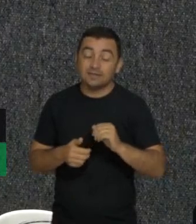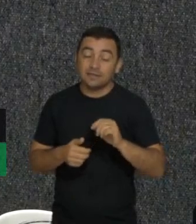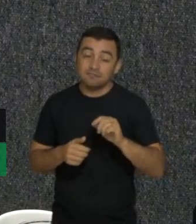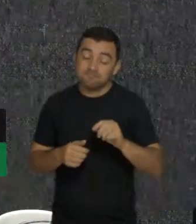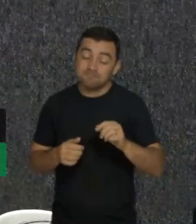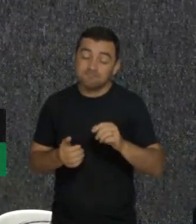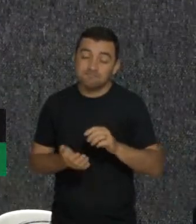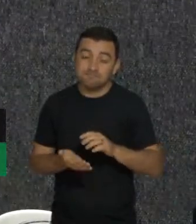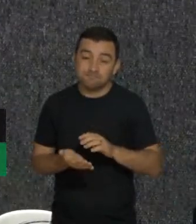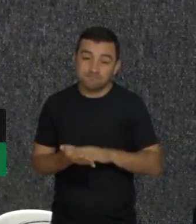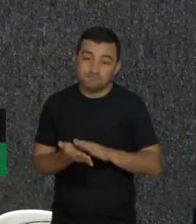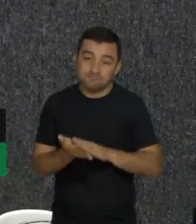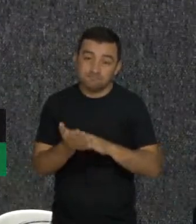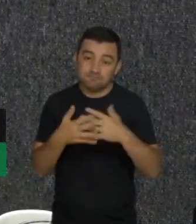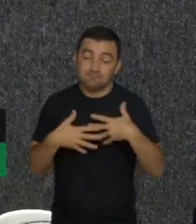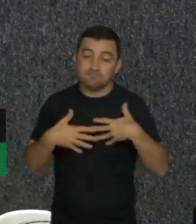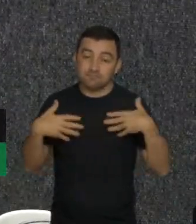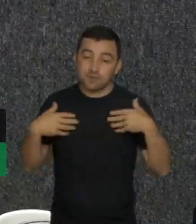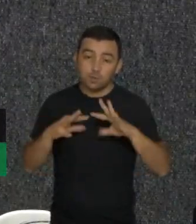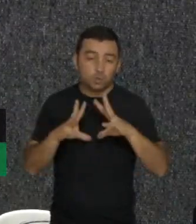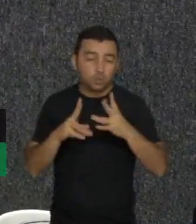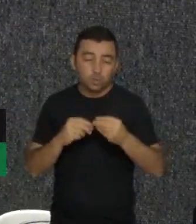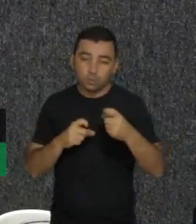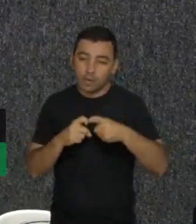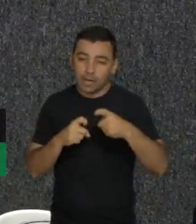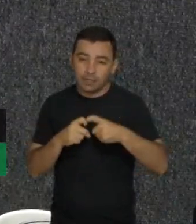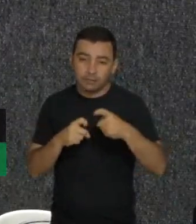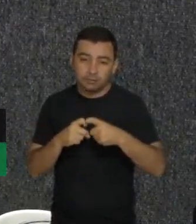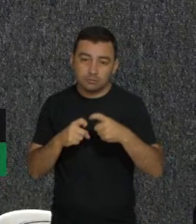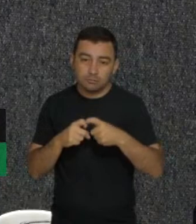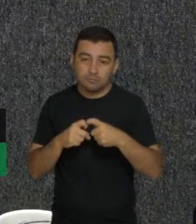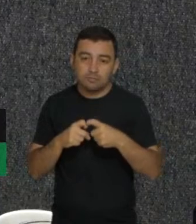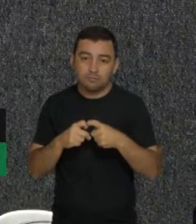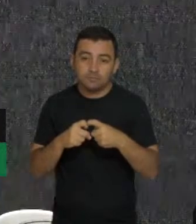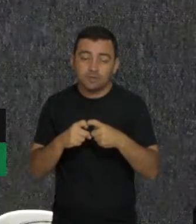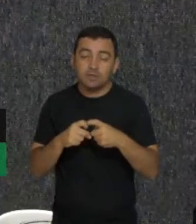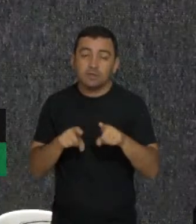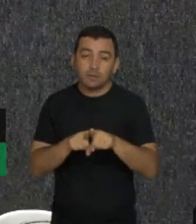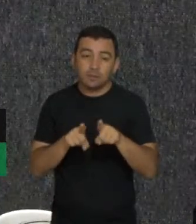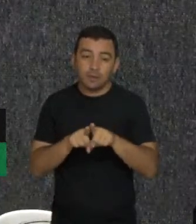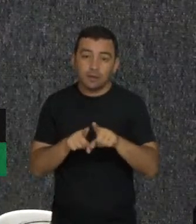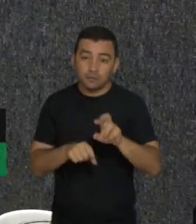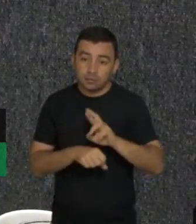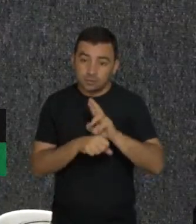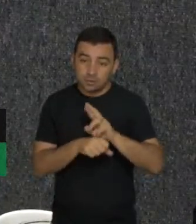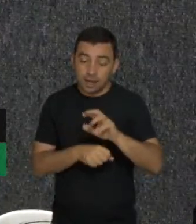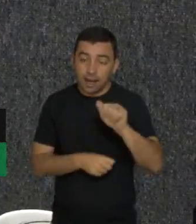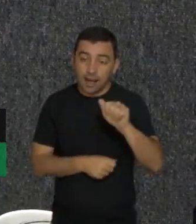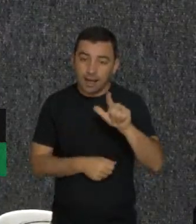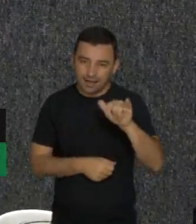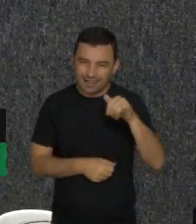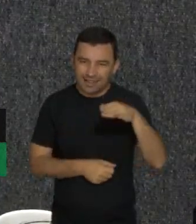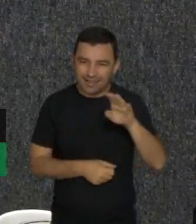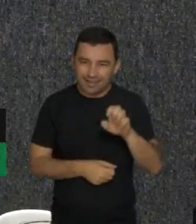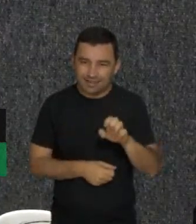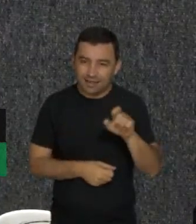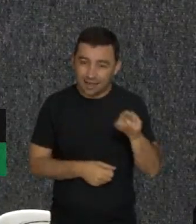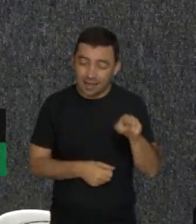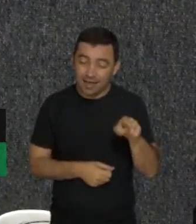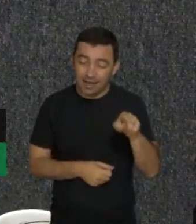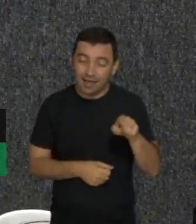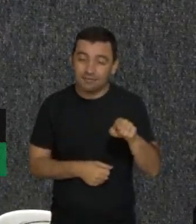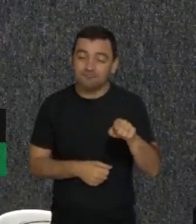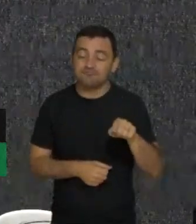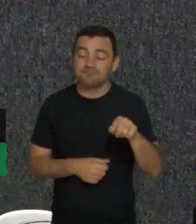homenagem a a todos os médicos né E também também em nome da D Aline cheffer né que é hematologista aqui em